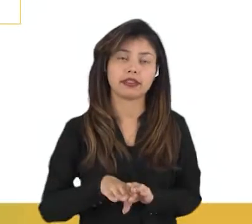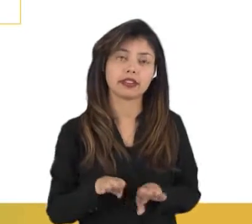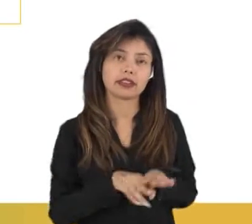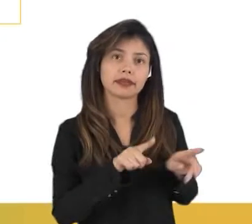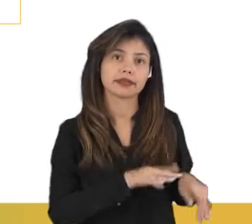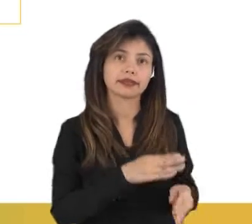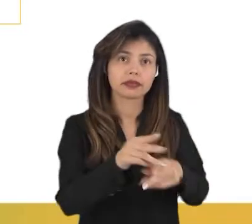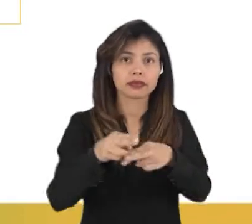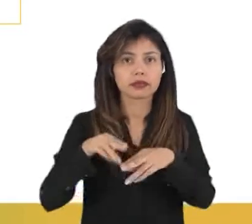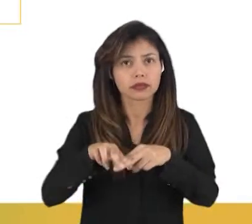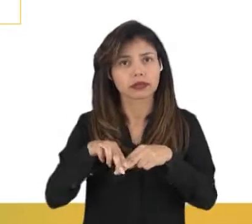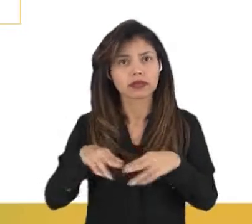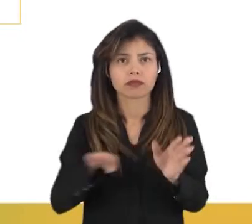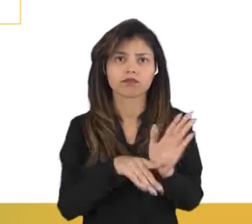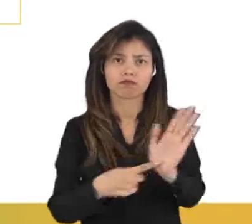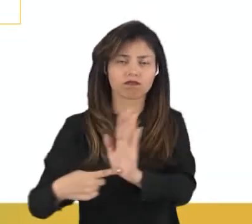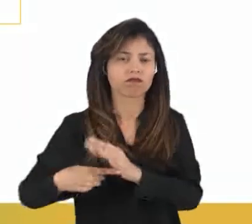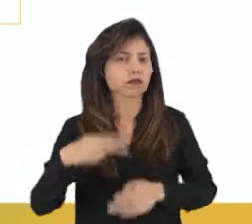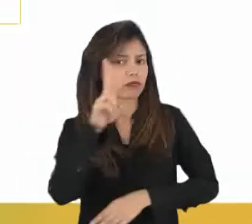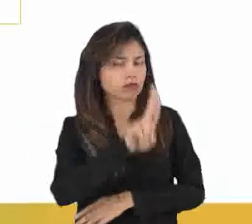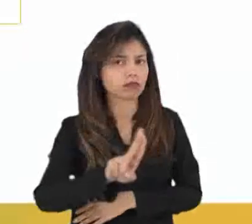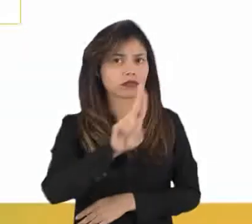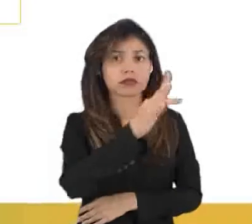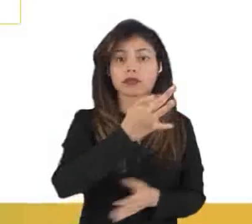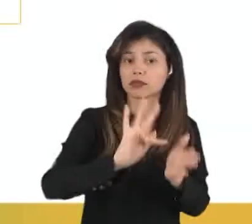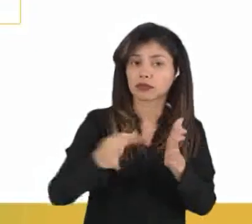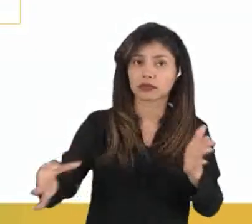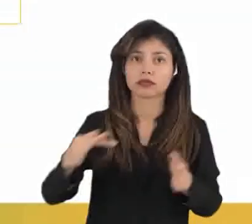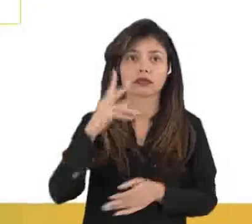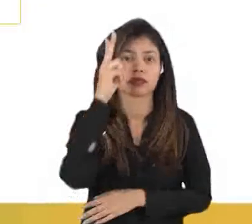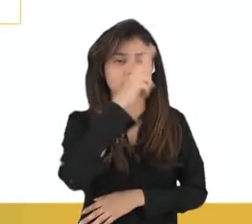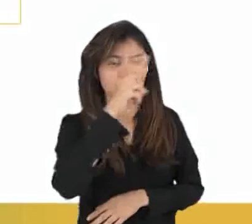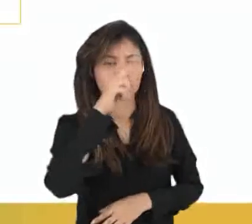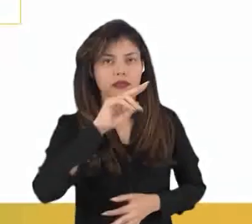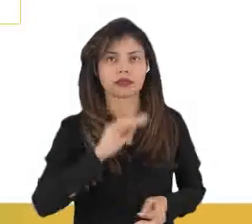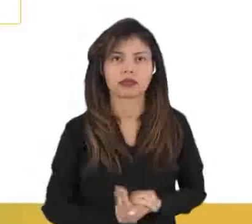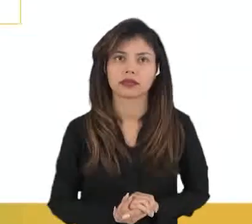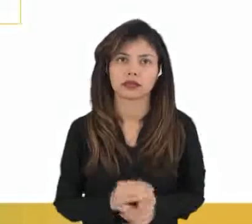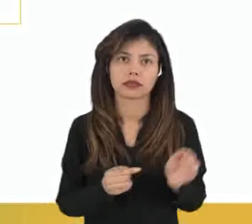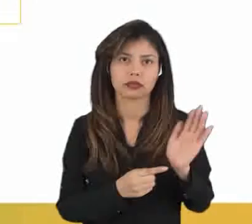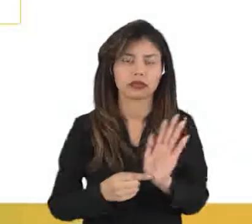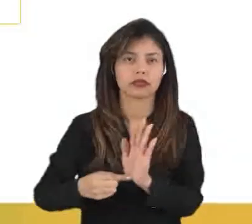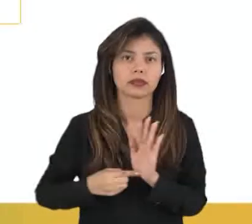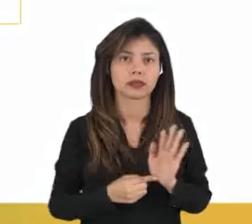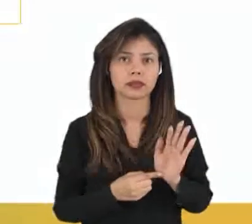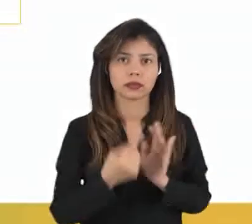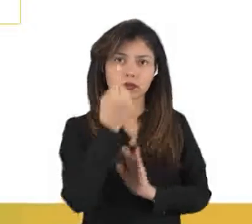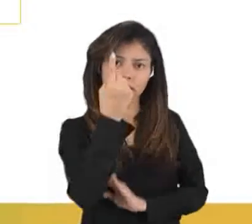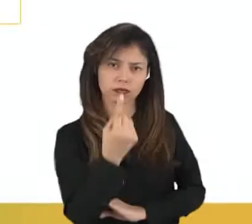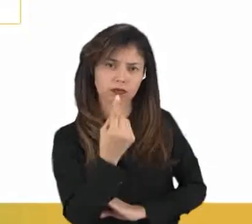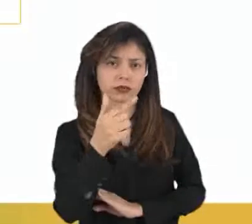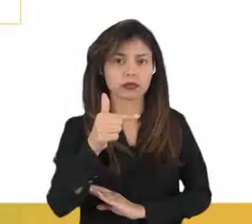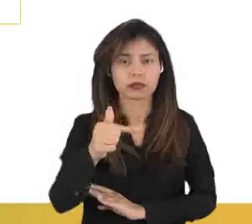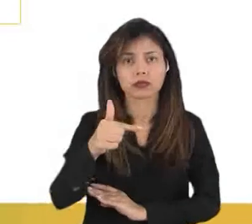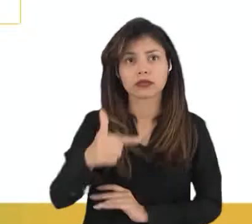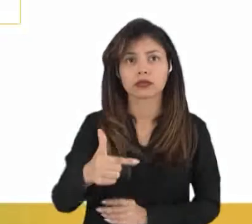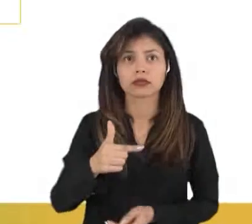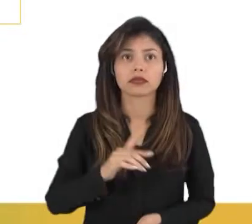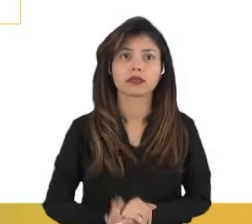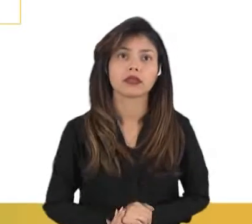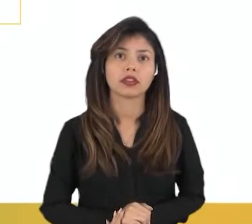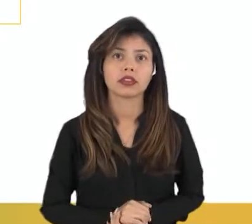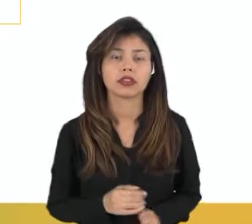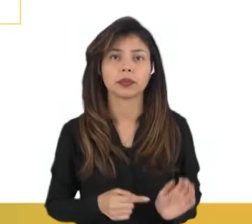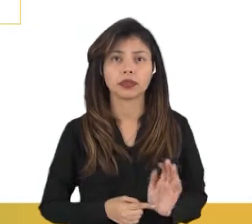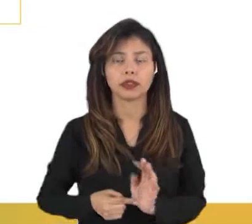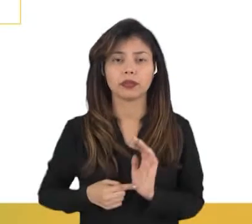né, observem aí a formulazinha que nós estamos utilizando para relembrarmos, vai ser igual a 1 sobre 72.